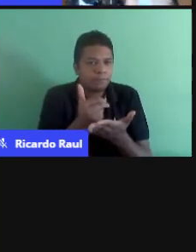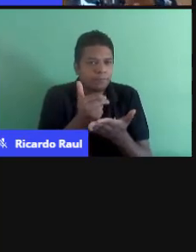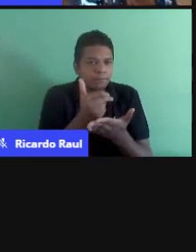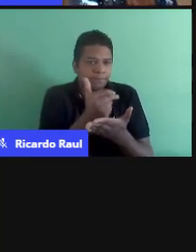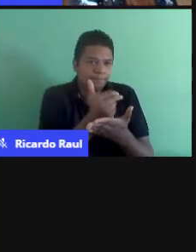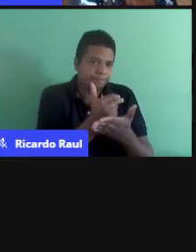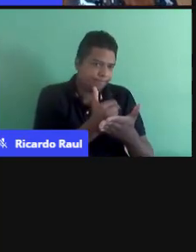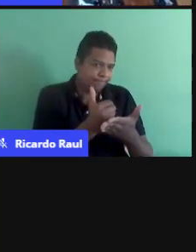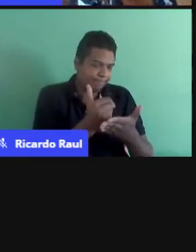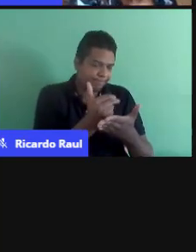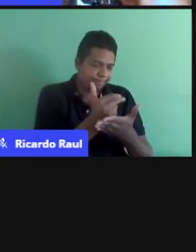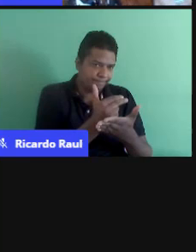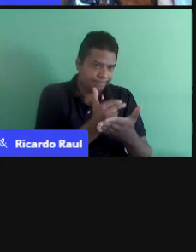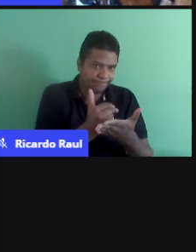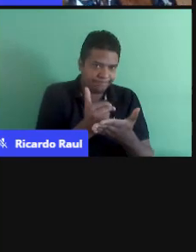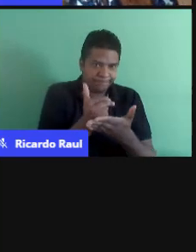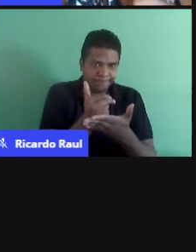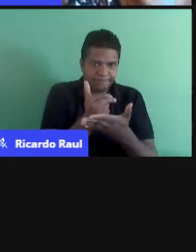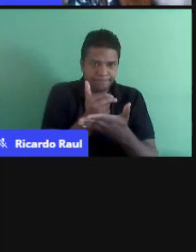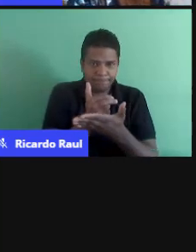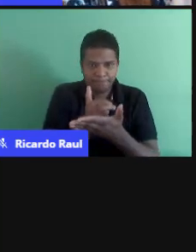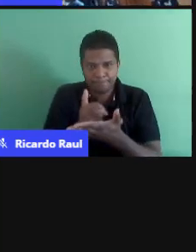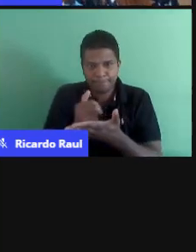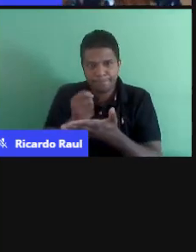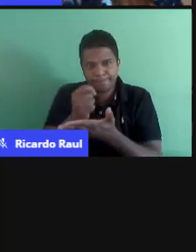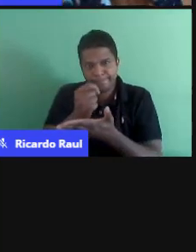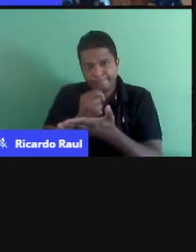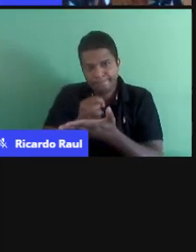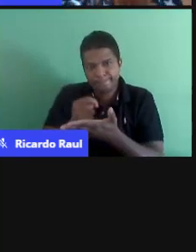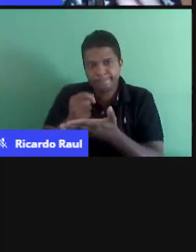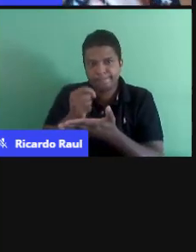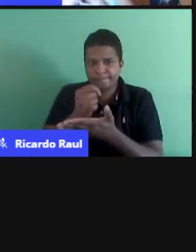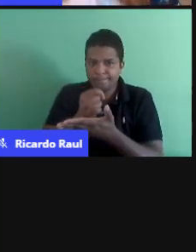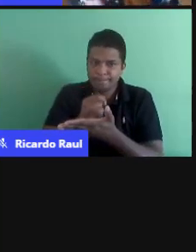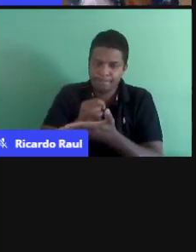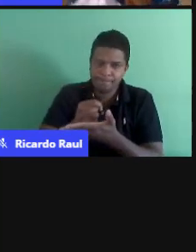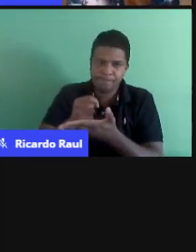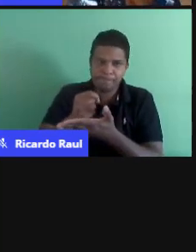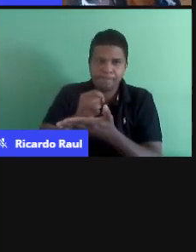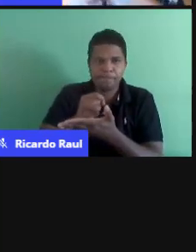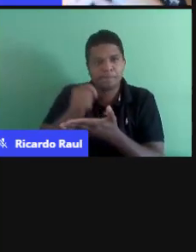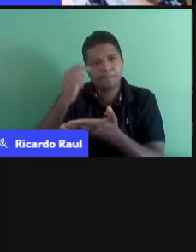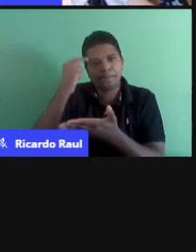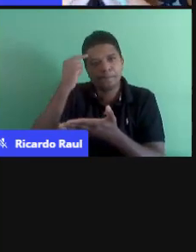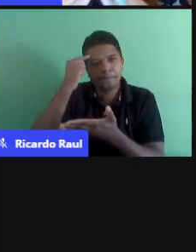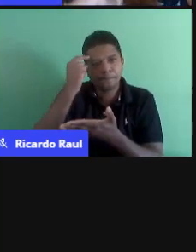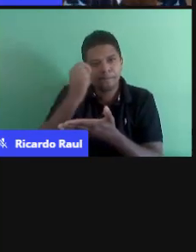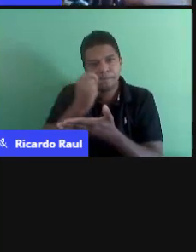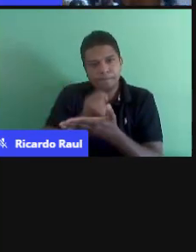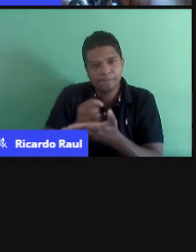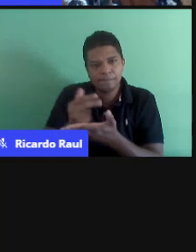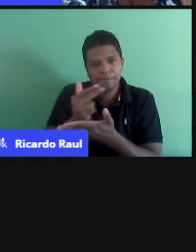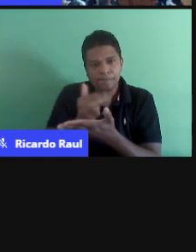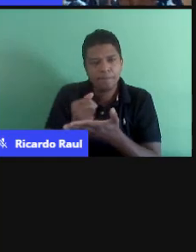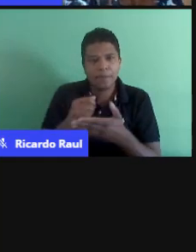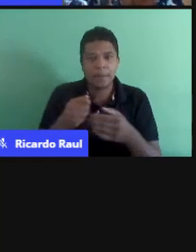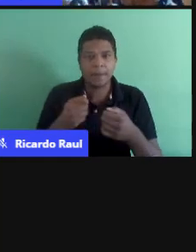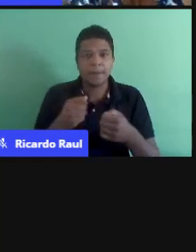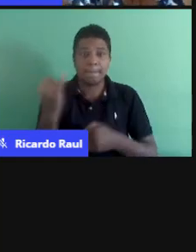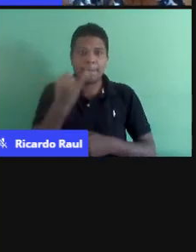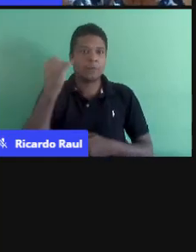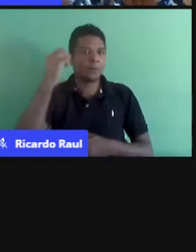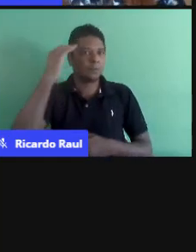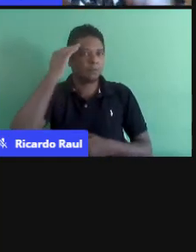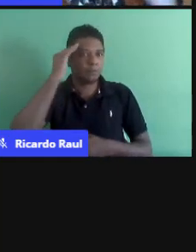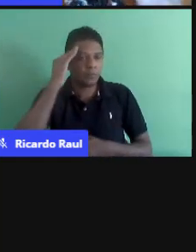as mãos dela vão obedecer à cabeça. Então, é muito importante esse entendimento. Um desenho,